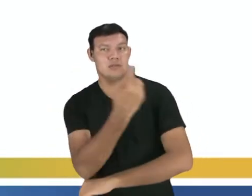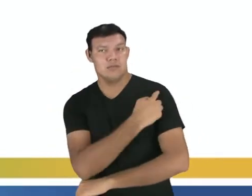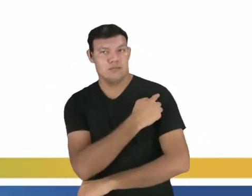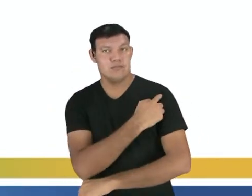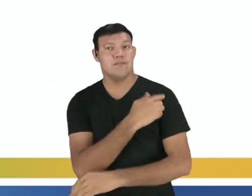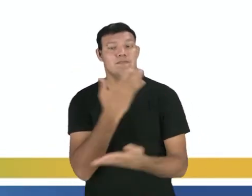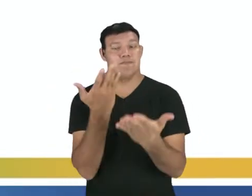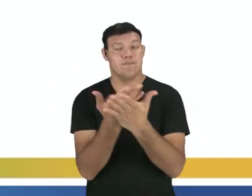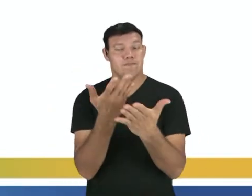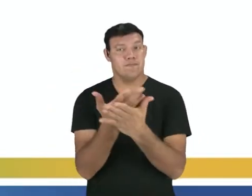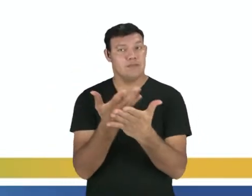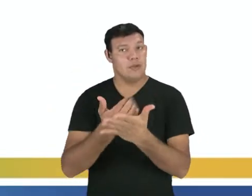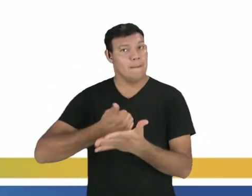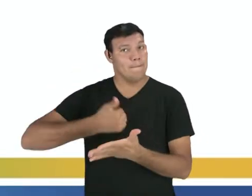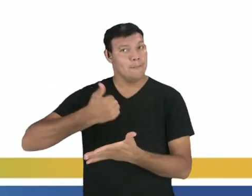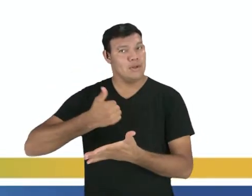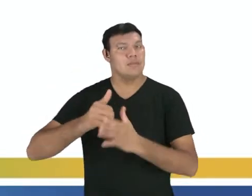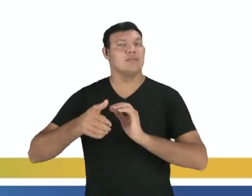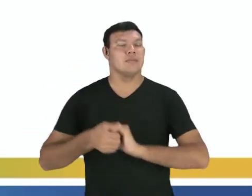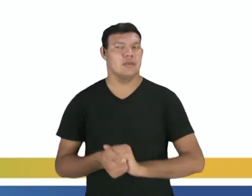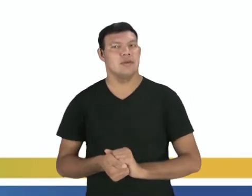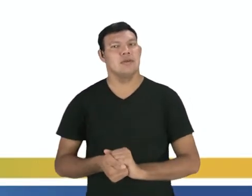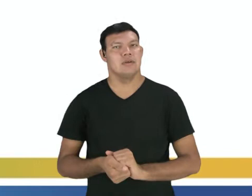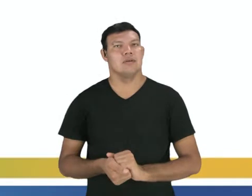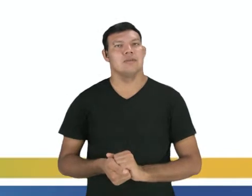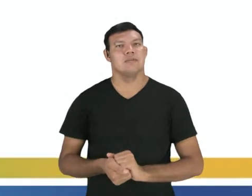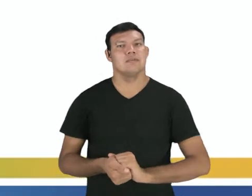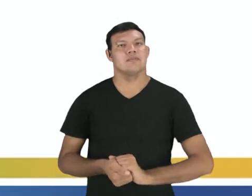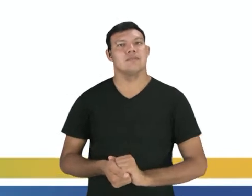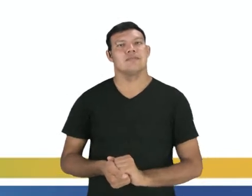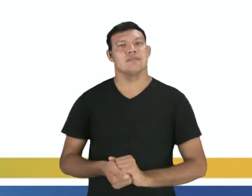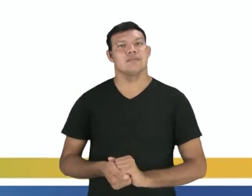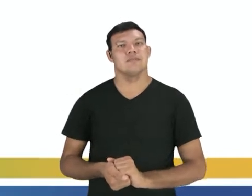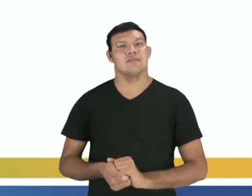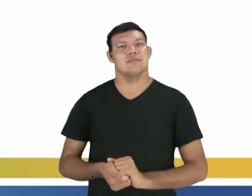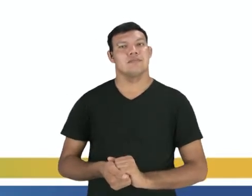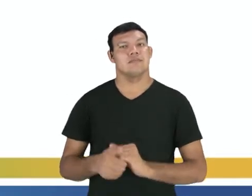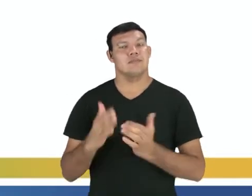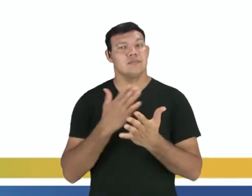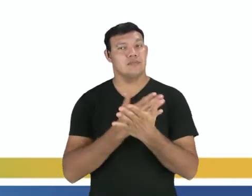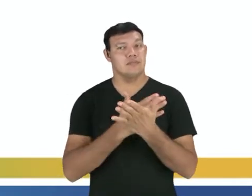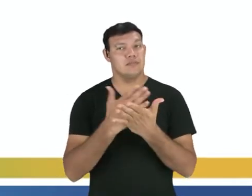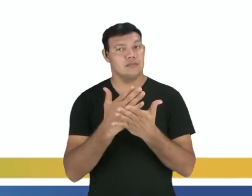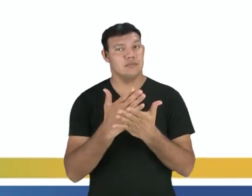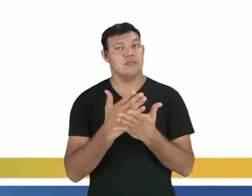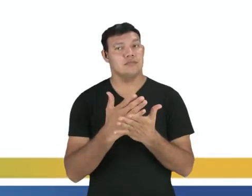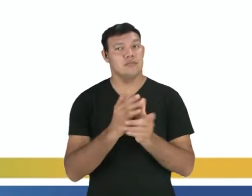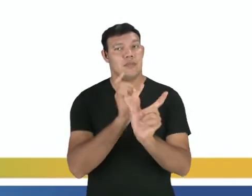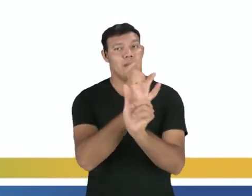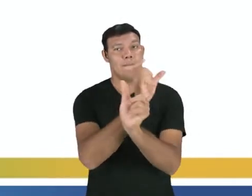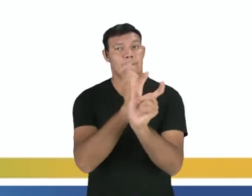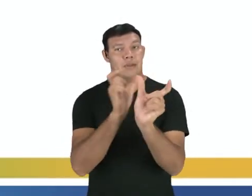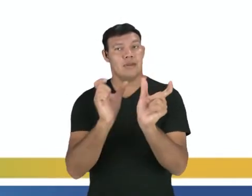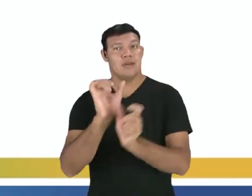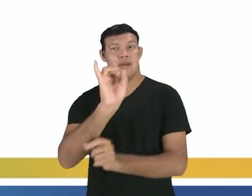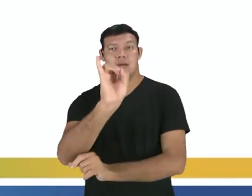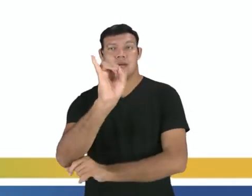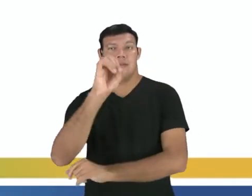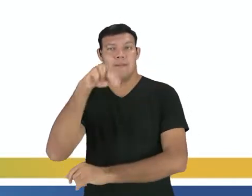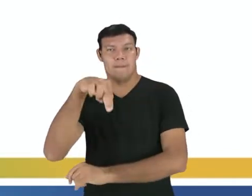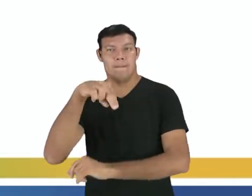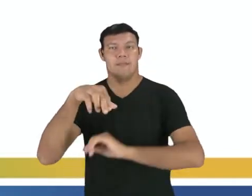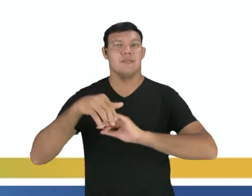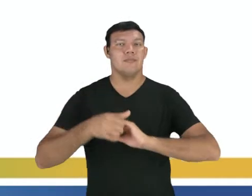veremos primeiro uma de cada vez claro tá começando com a preposição nham prepositions